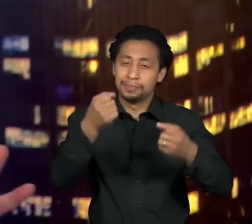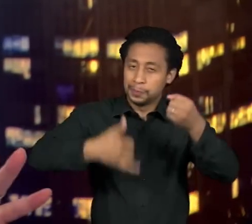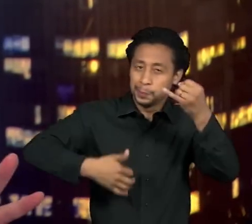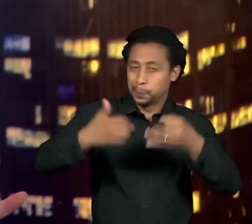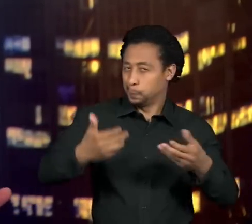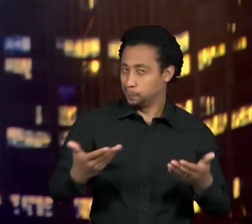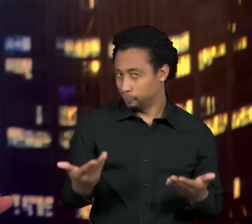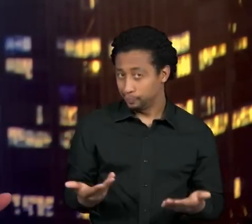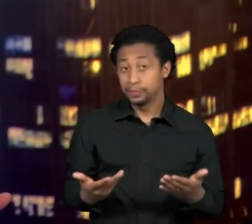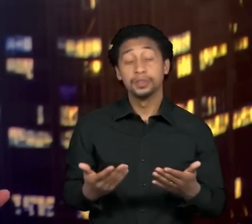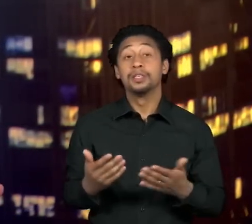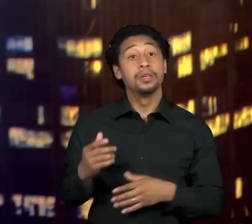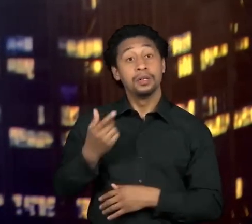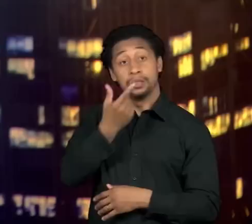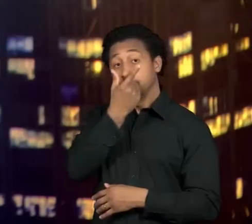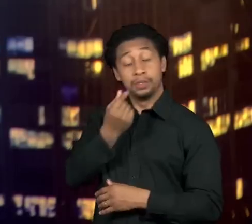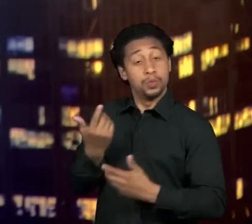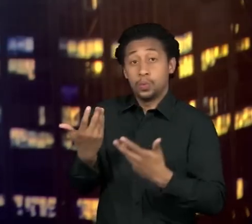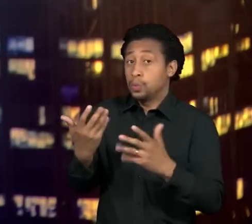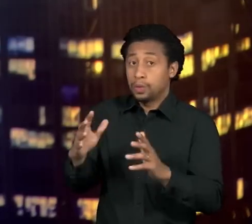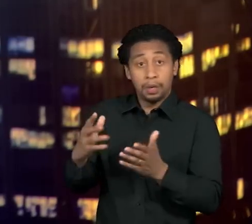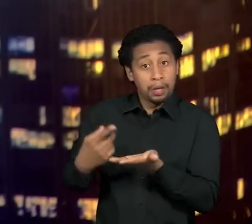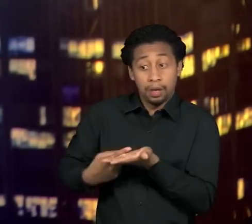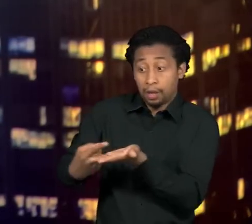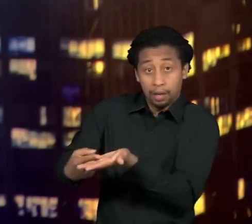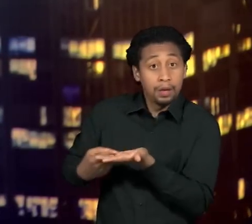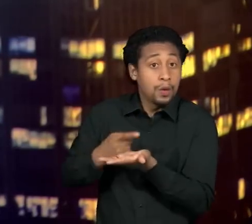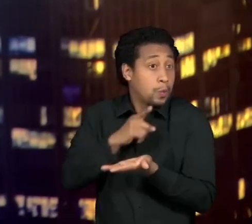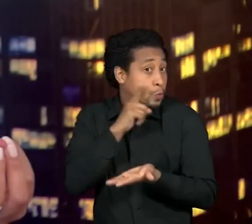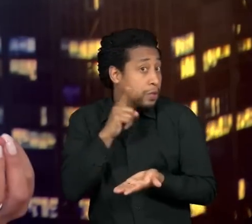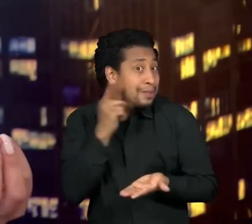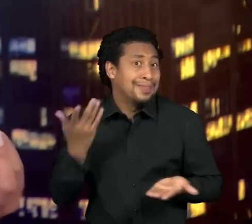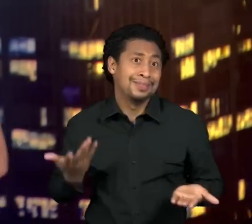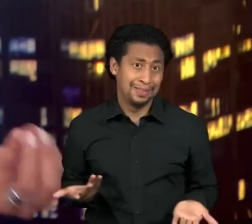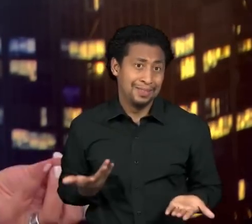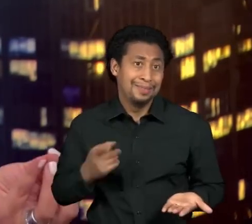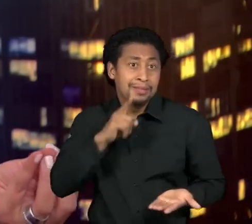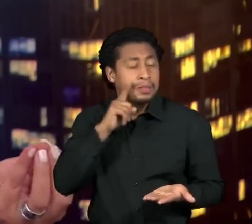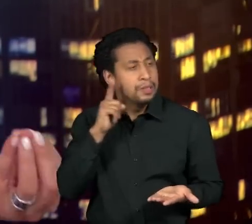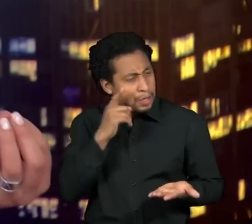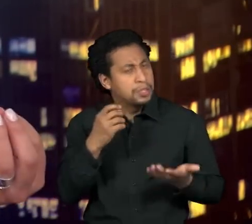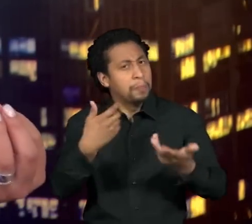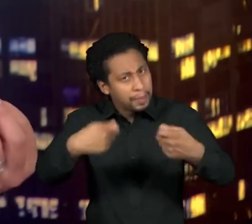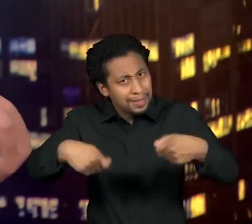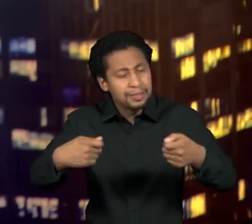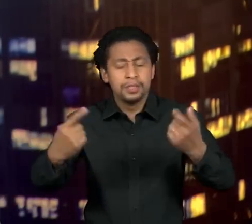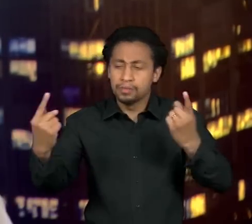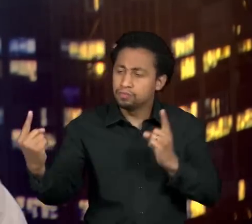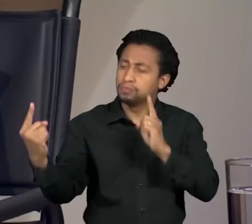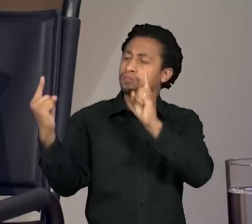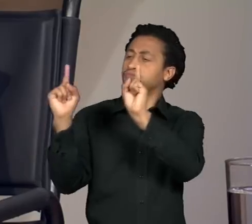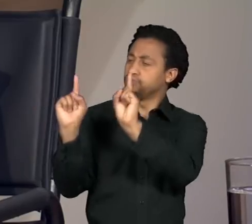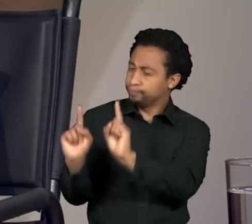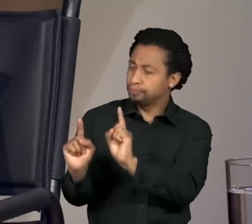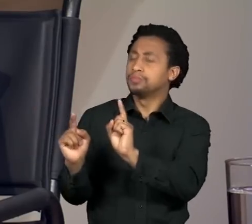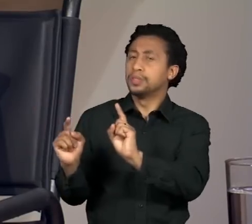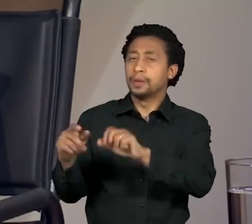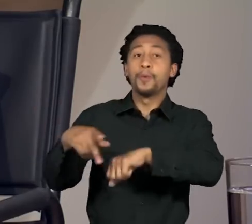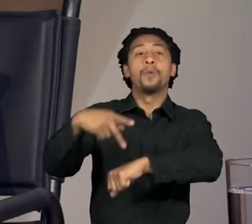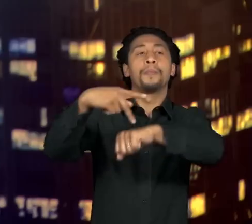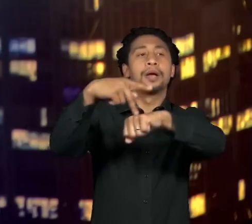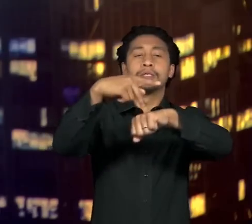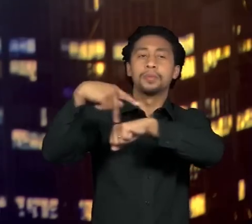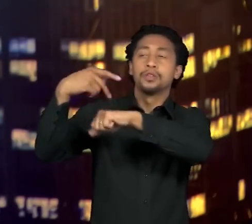não é espaço para negociação, o Putin fala que poderia negociar desde que o outro lado estivesse disposto com a ajuda de uma mediação